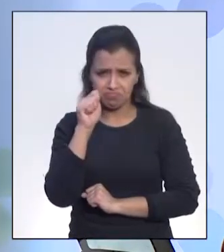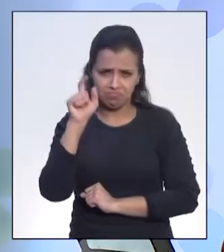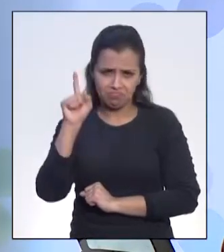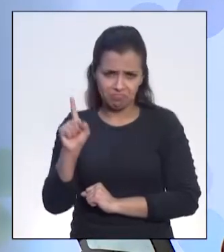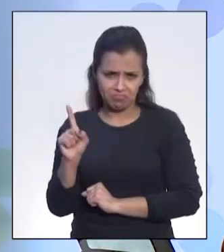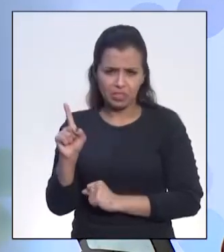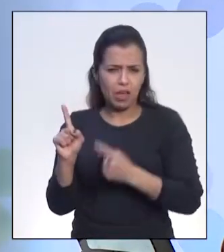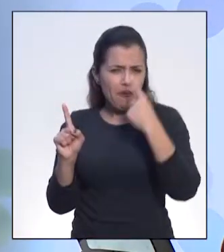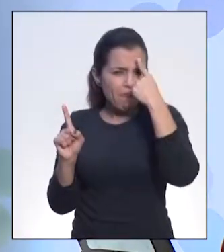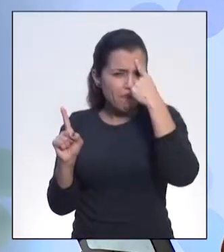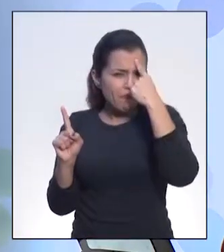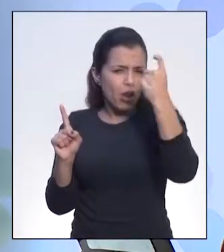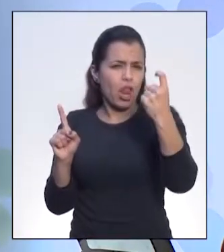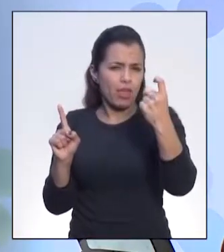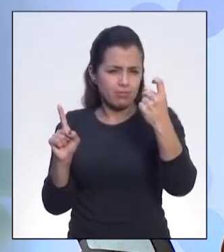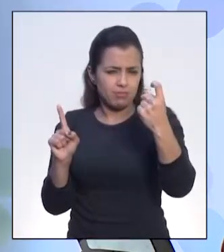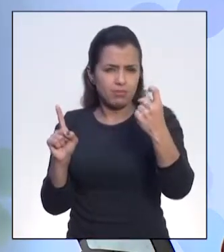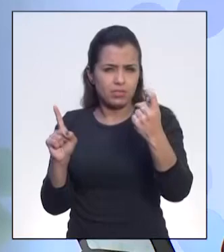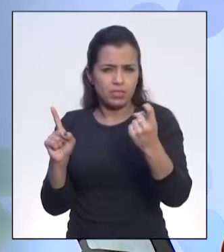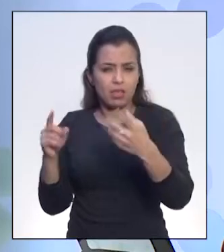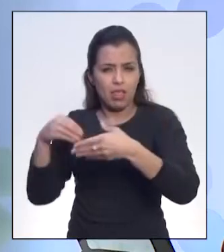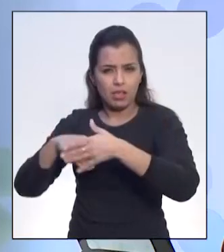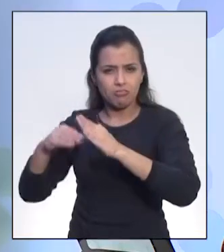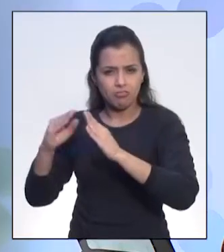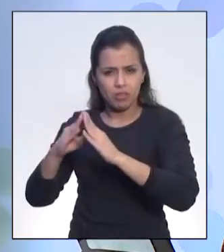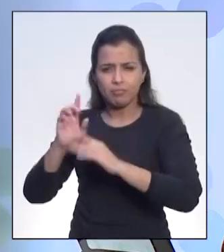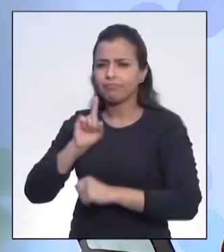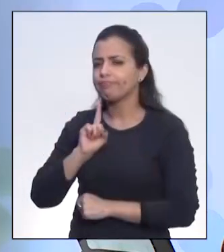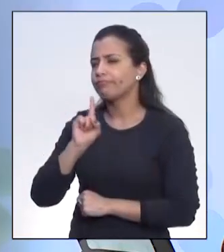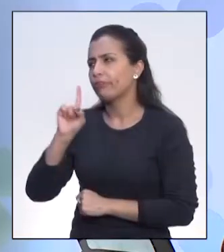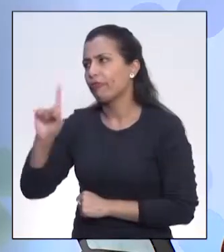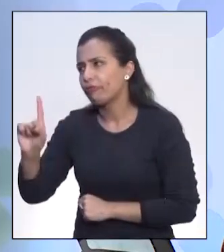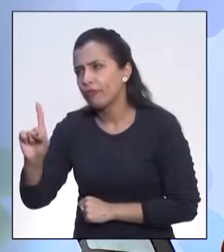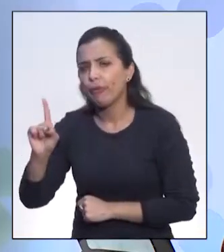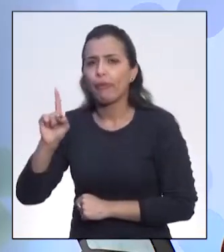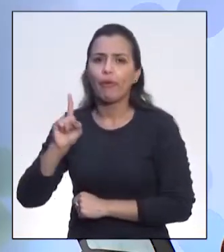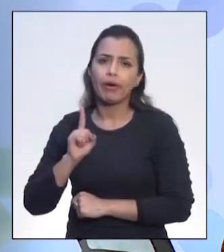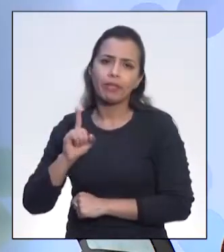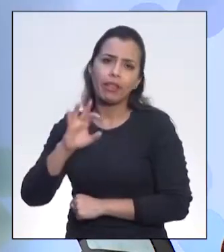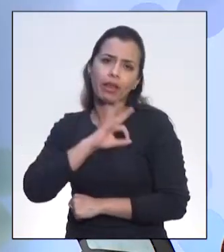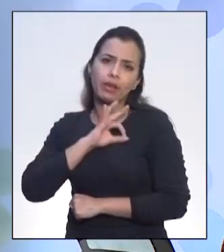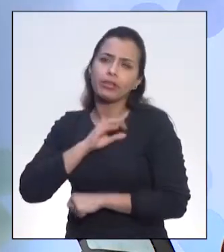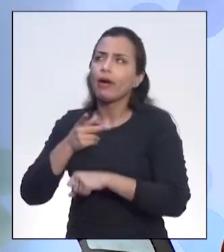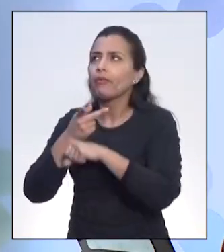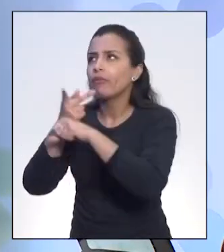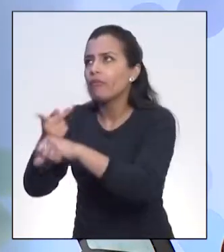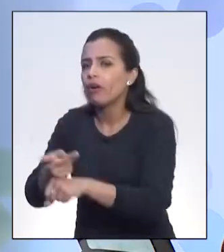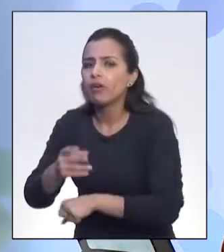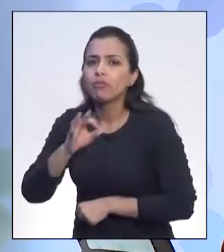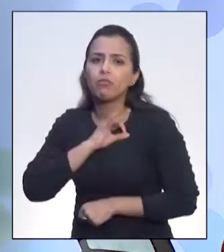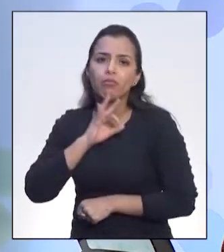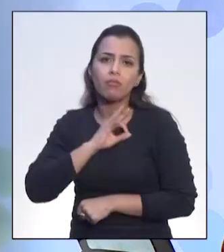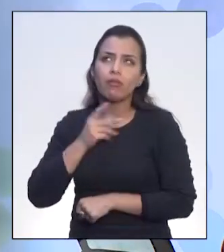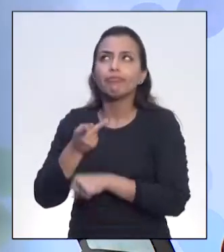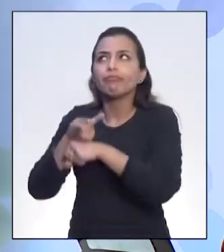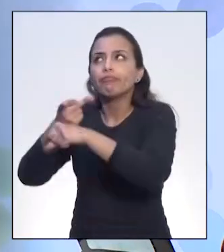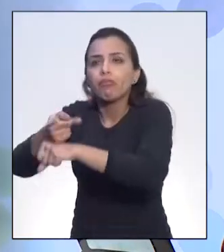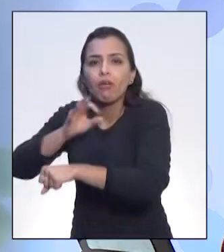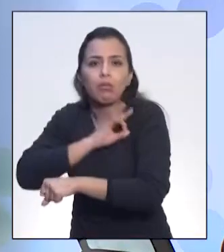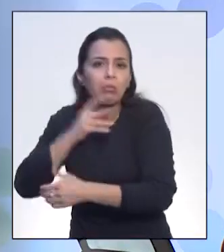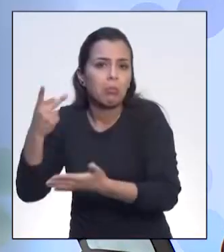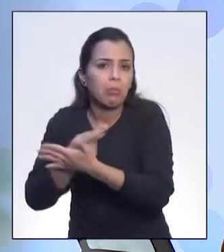de violência doméstica e já foi na delegacia várias vezes e não teve nenhuma ação